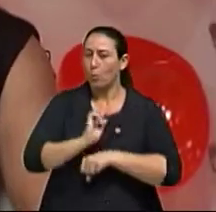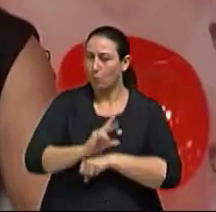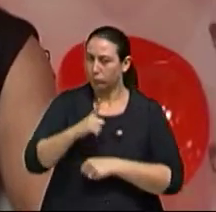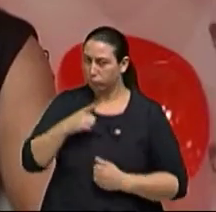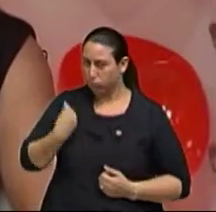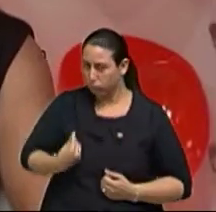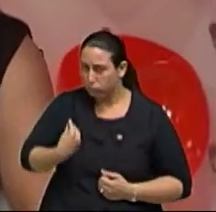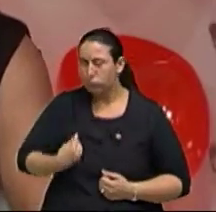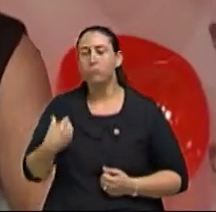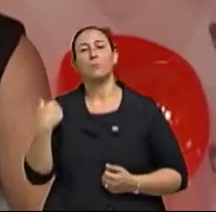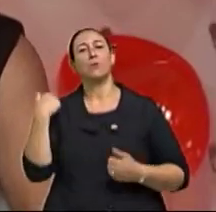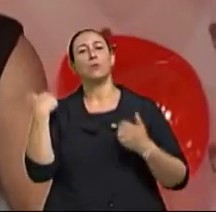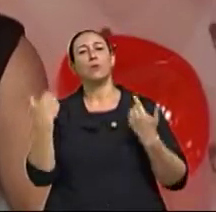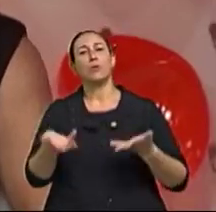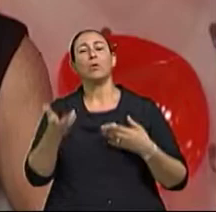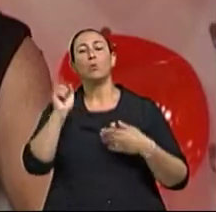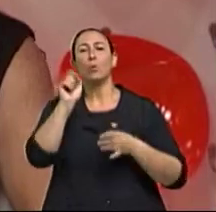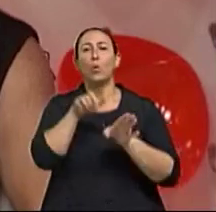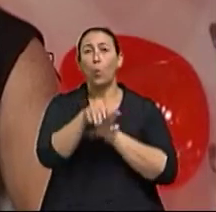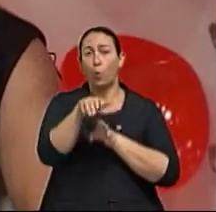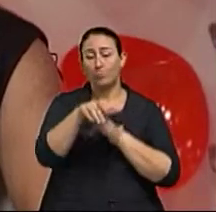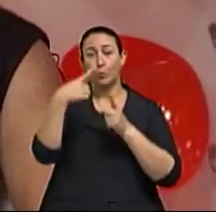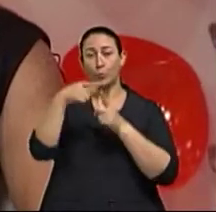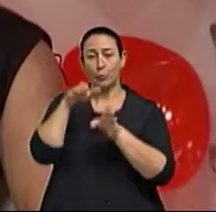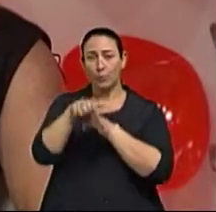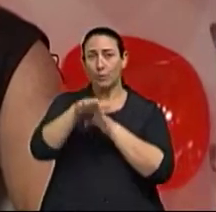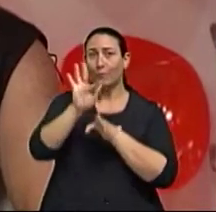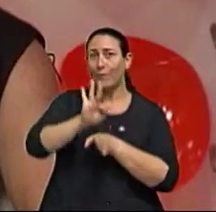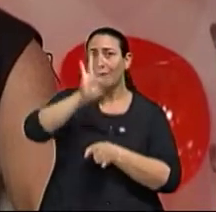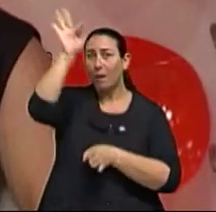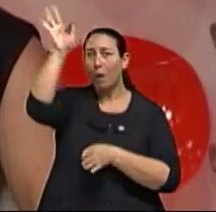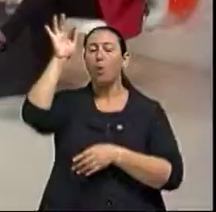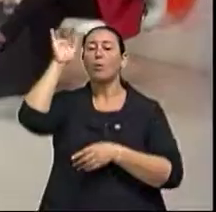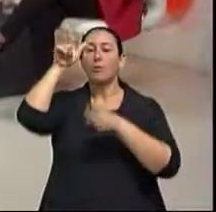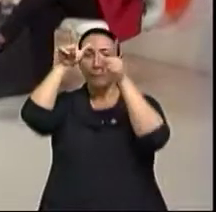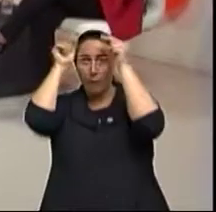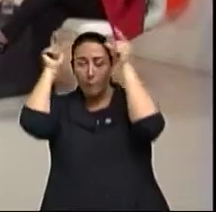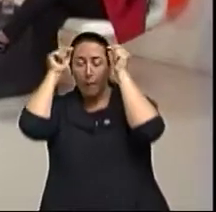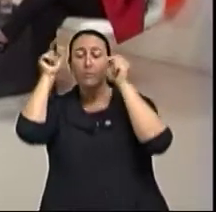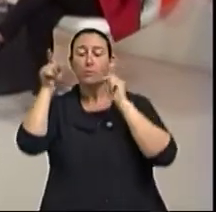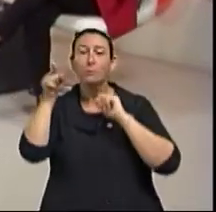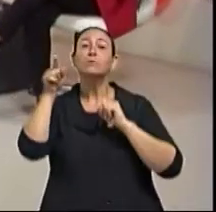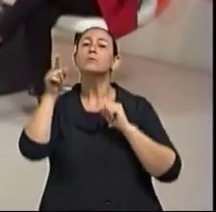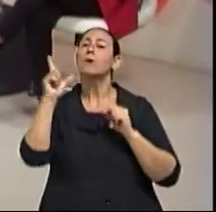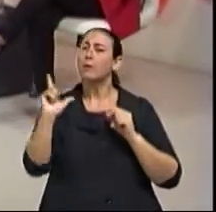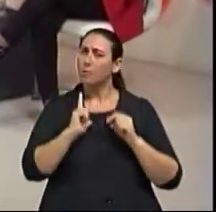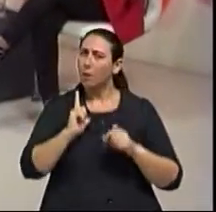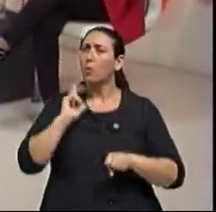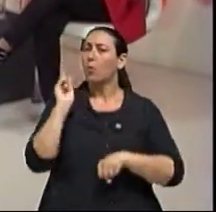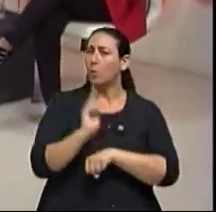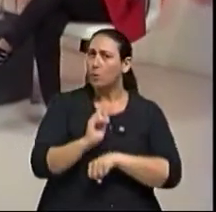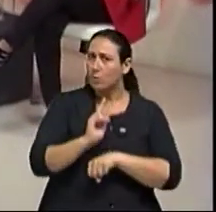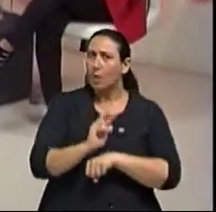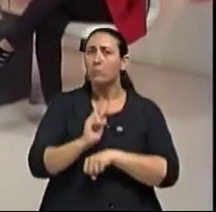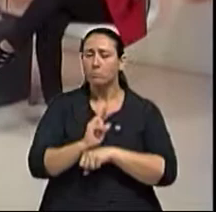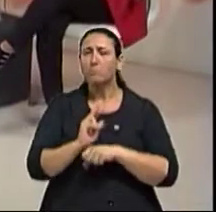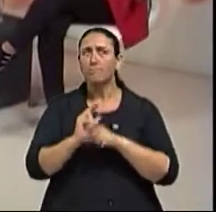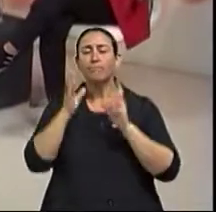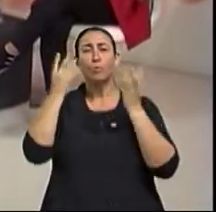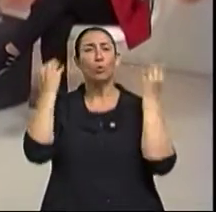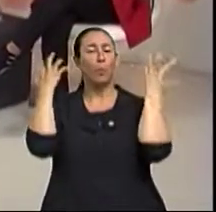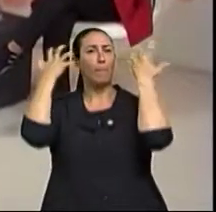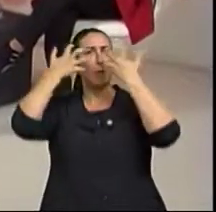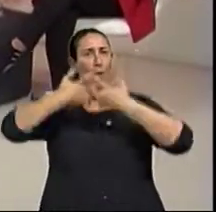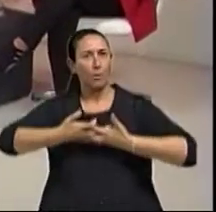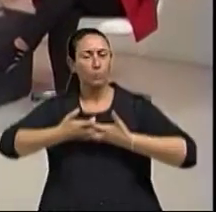muita resistência do nosso Conselho Federal de Enfermagem em relação a isso, porque existem cuidados que são de grande complexidade